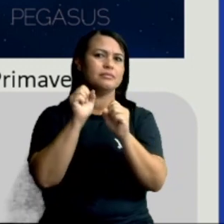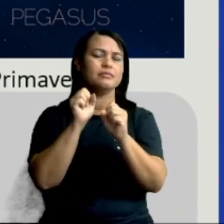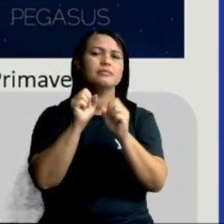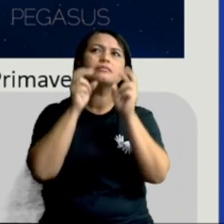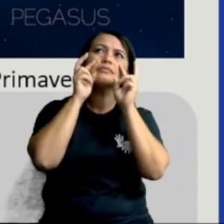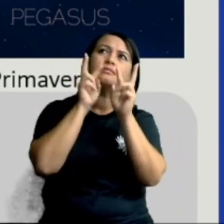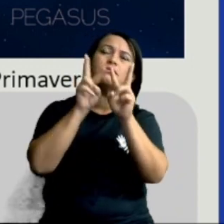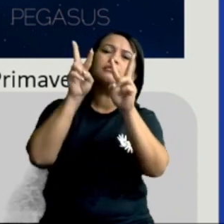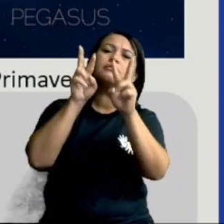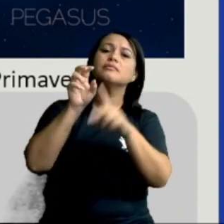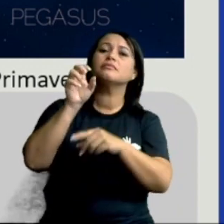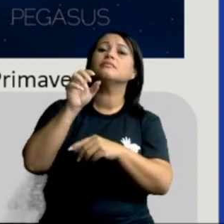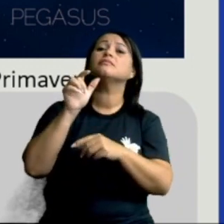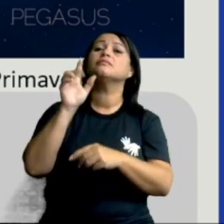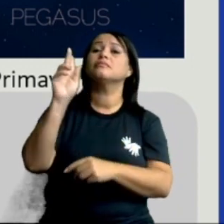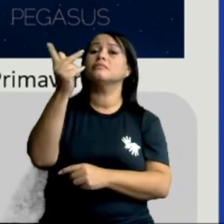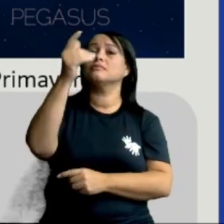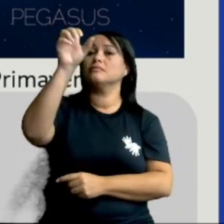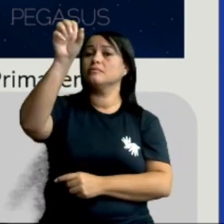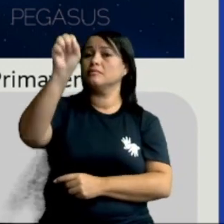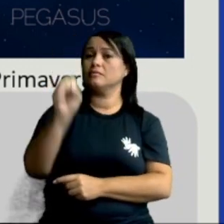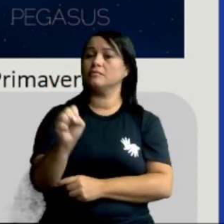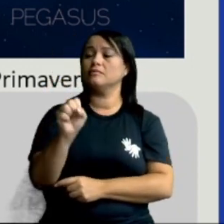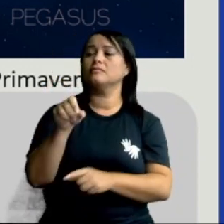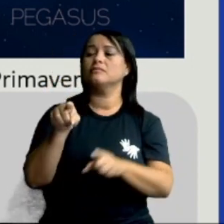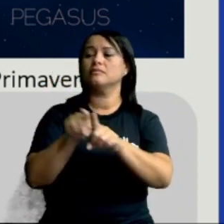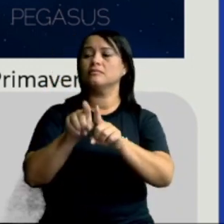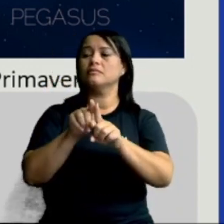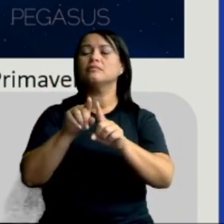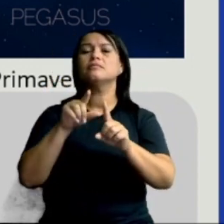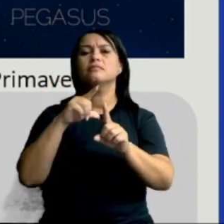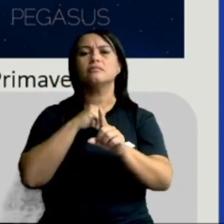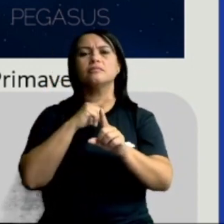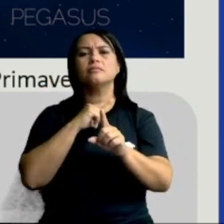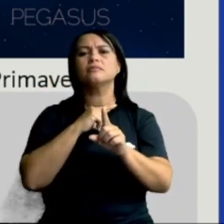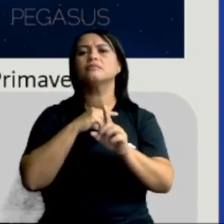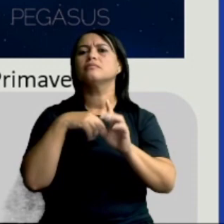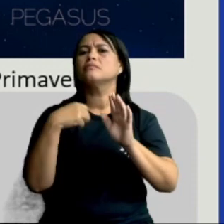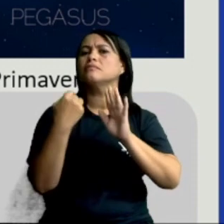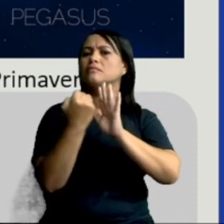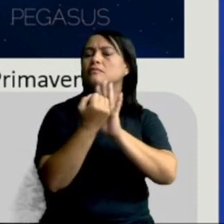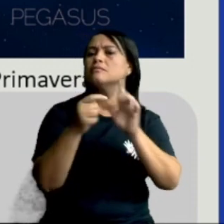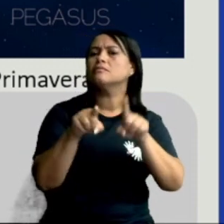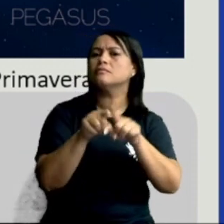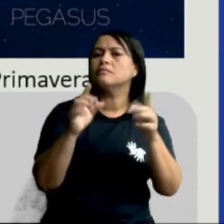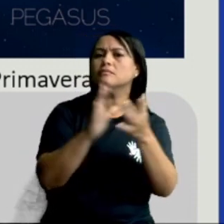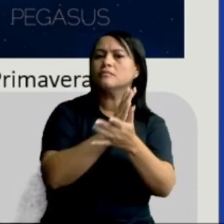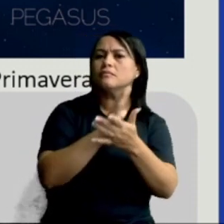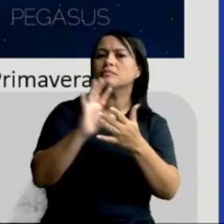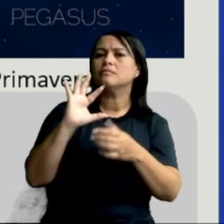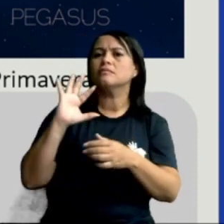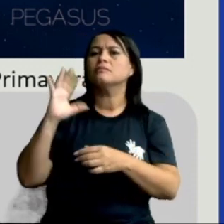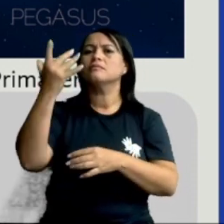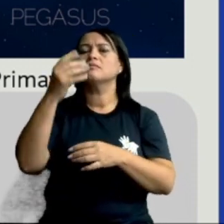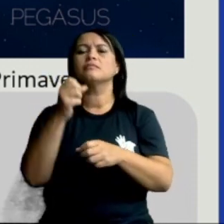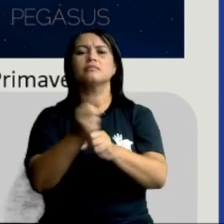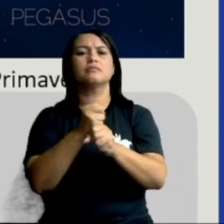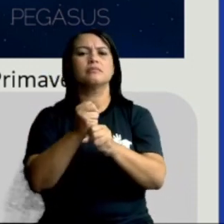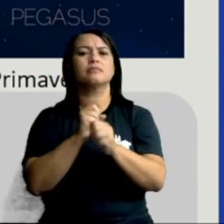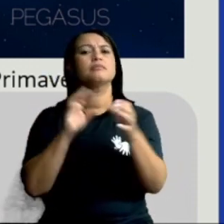no hemisfério sul e que também marcam as demais estações do ano são